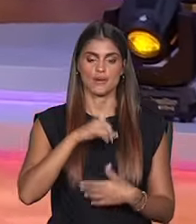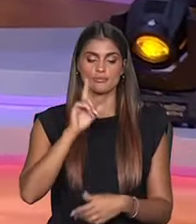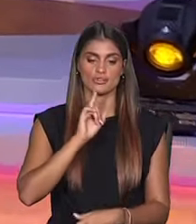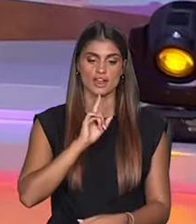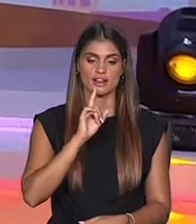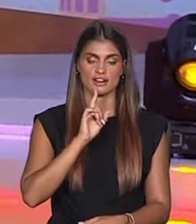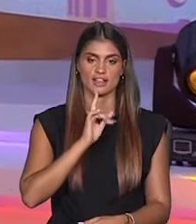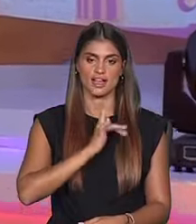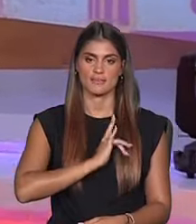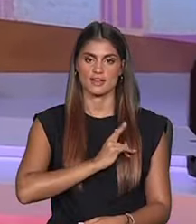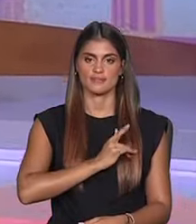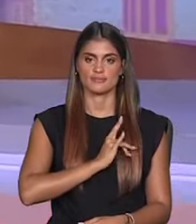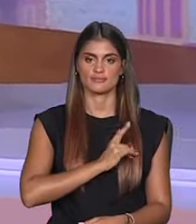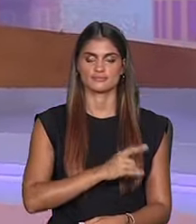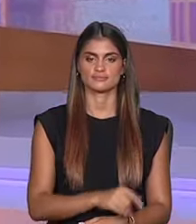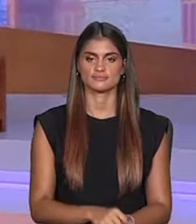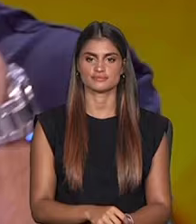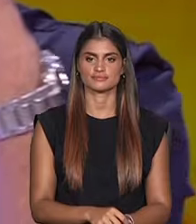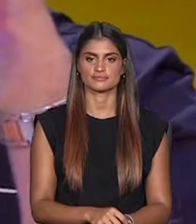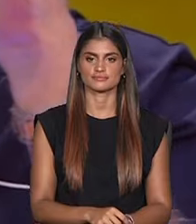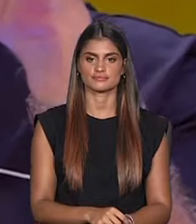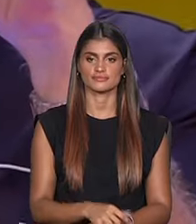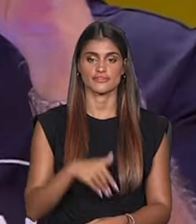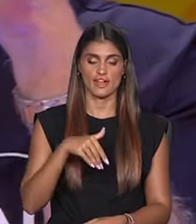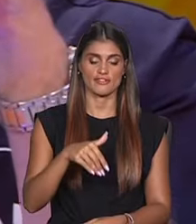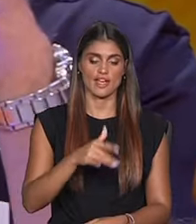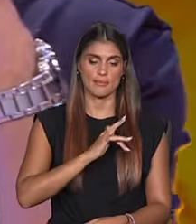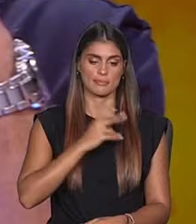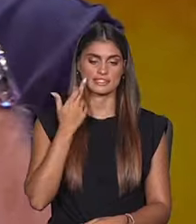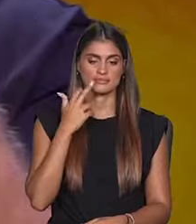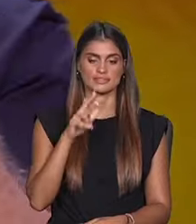que ama e que sempre amará.